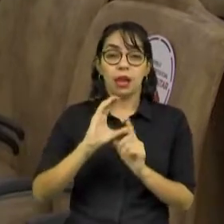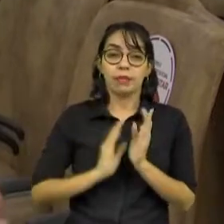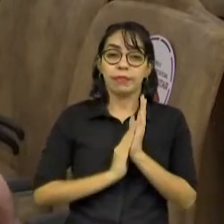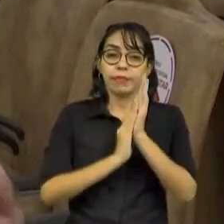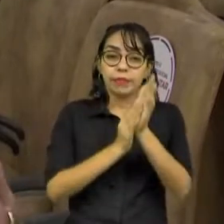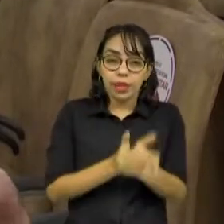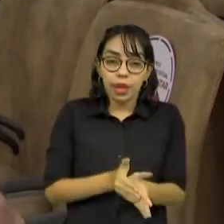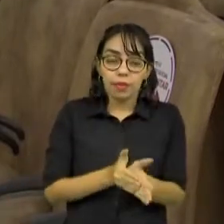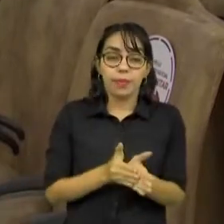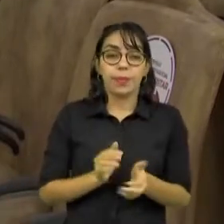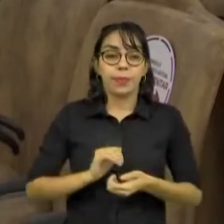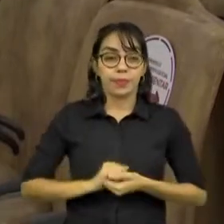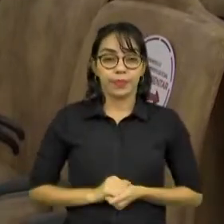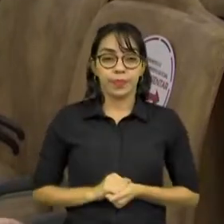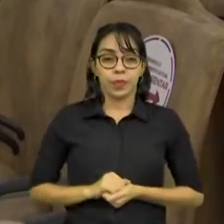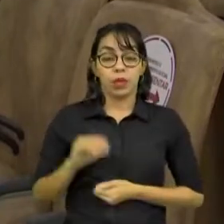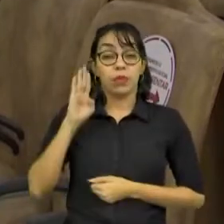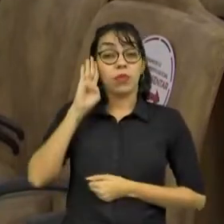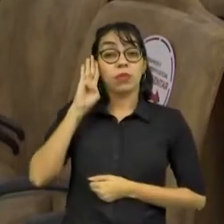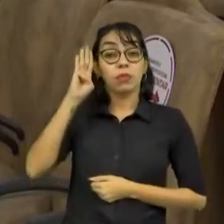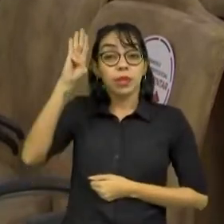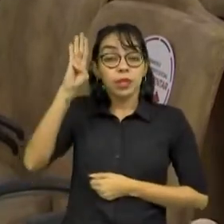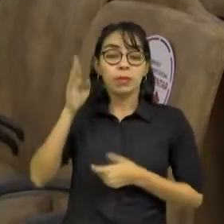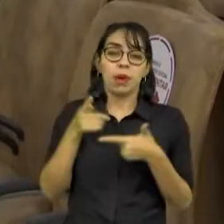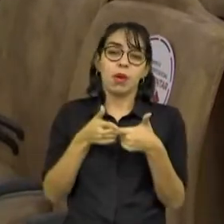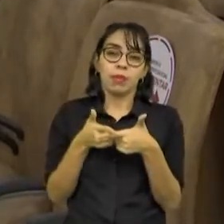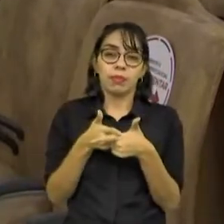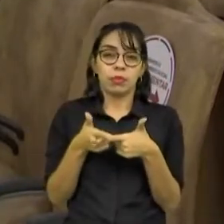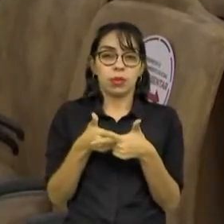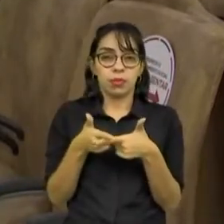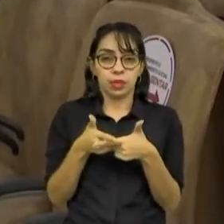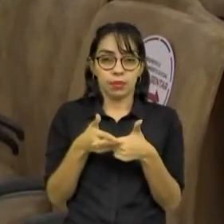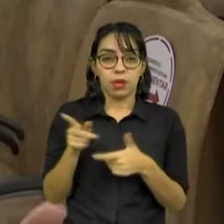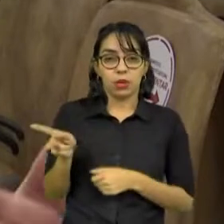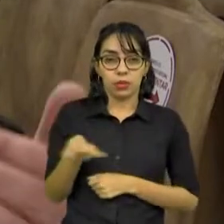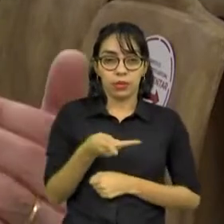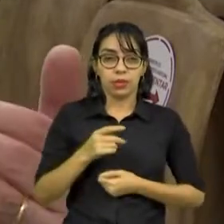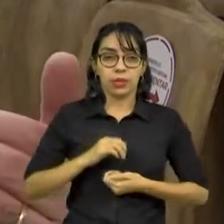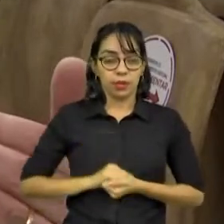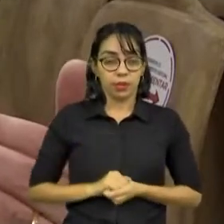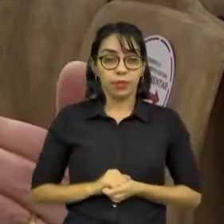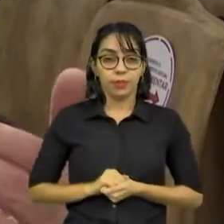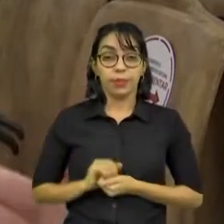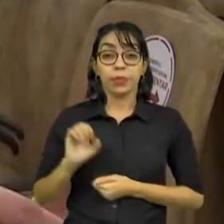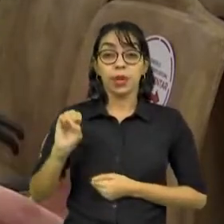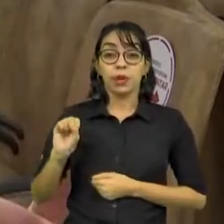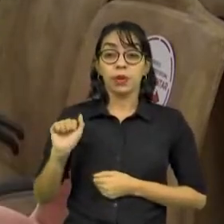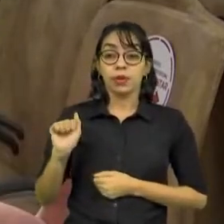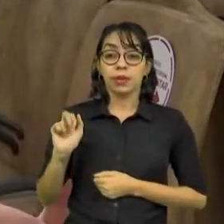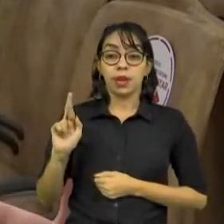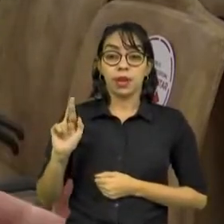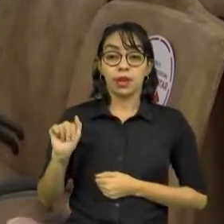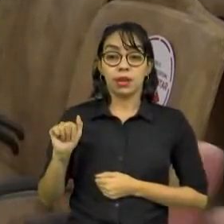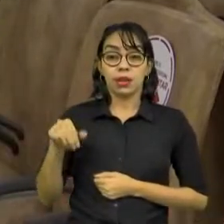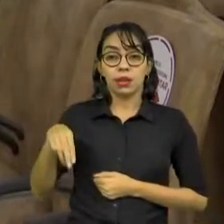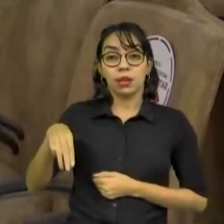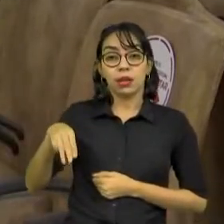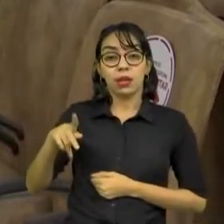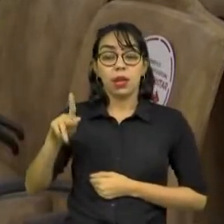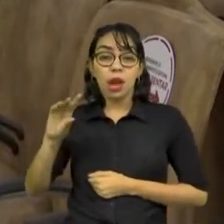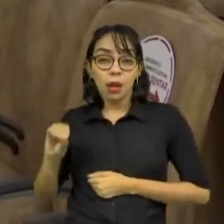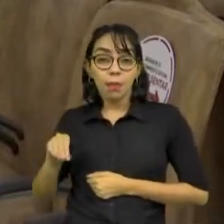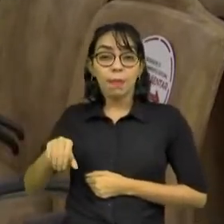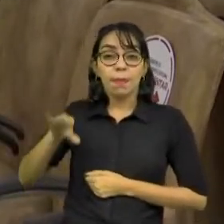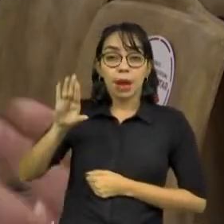esse tem sido o principal problema. O sarampo, ele é responsável pela não só pelo índice de